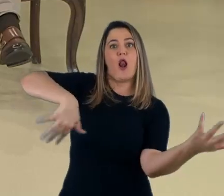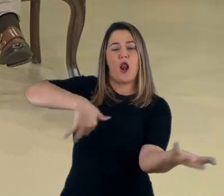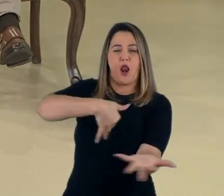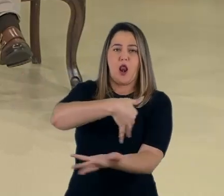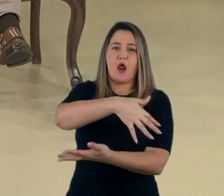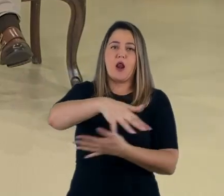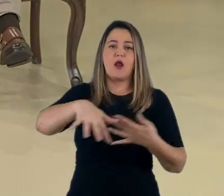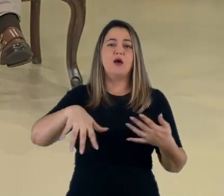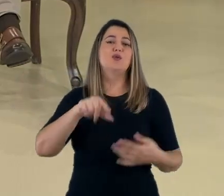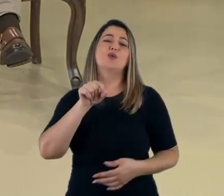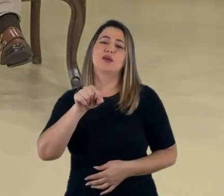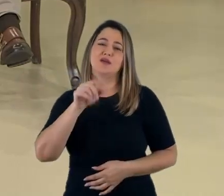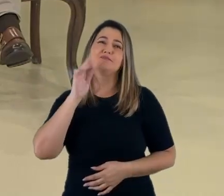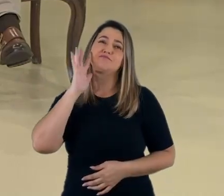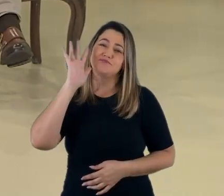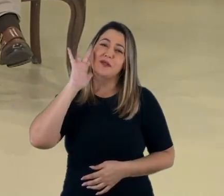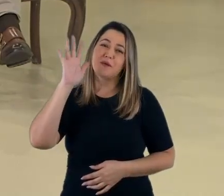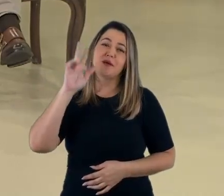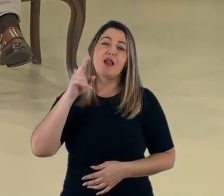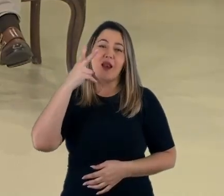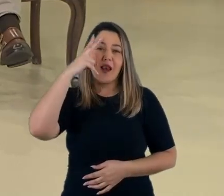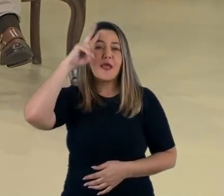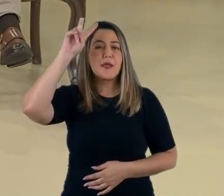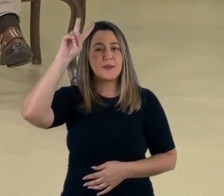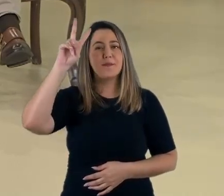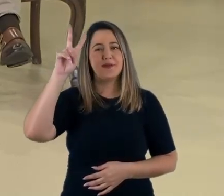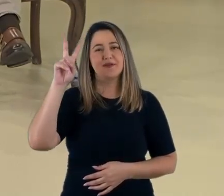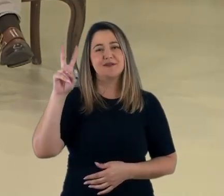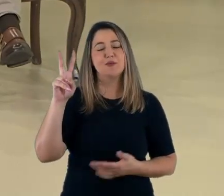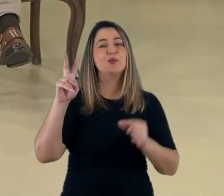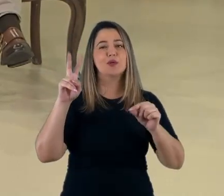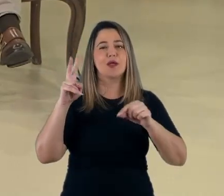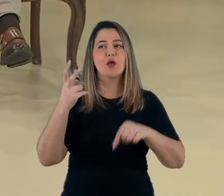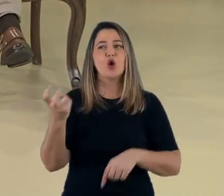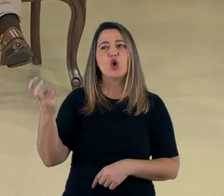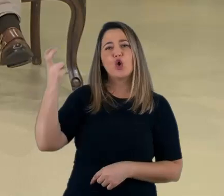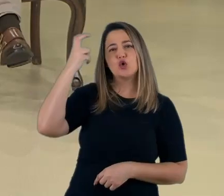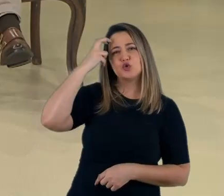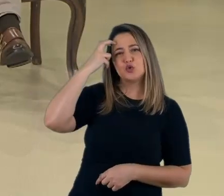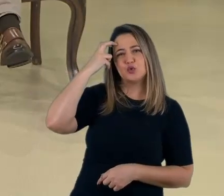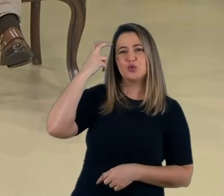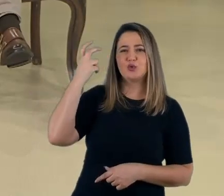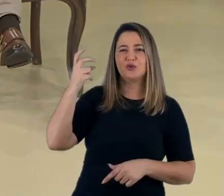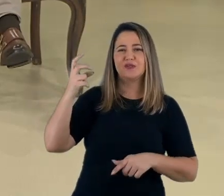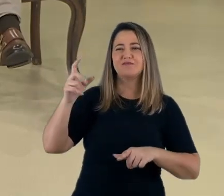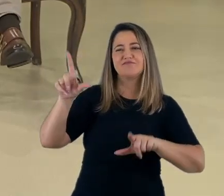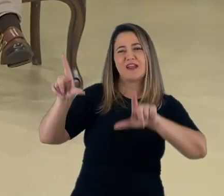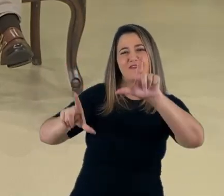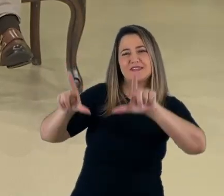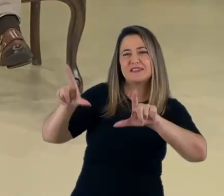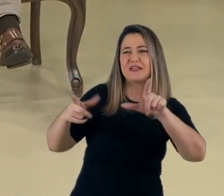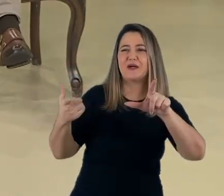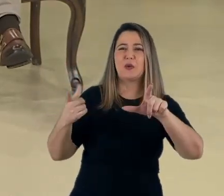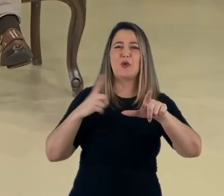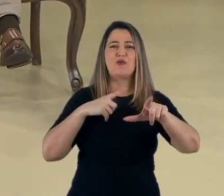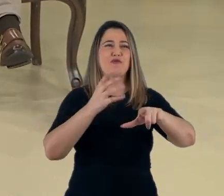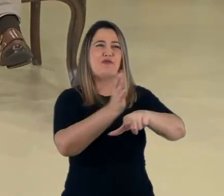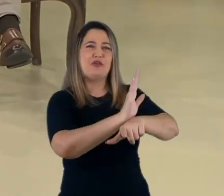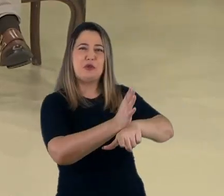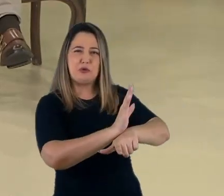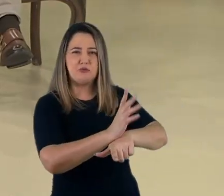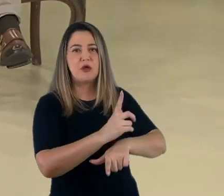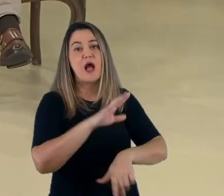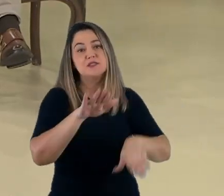fazem até lembrar muitos episódios de cultura inútil, de entretenimento barato e de orgias que são